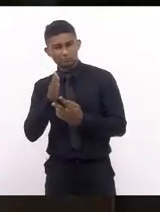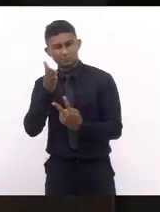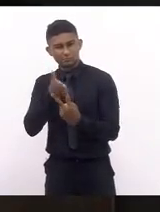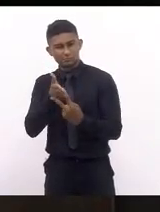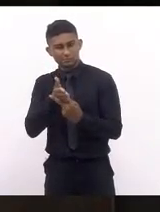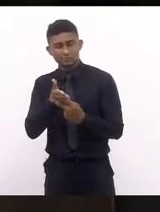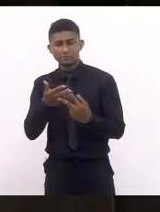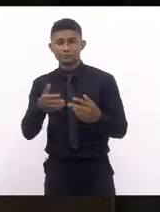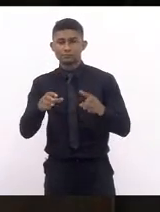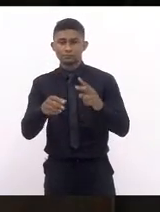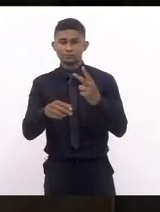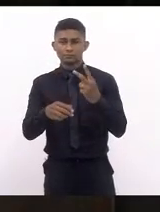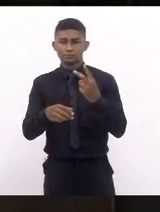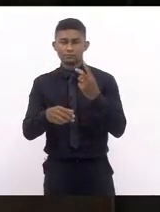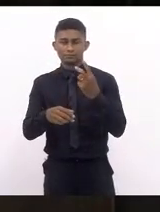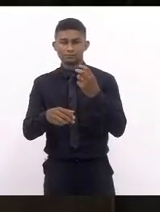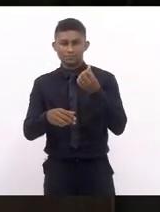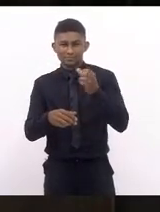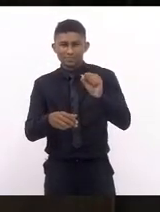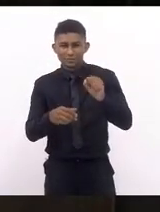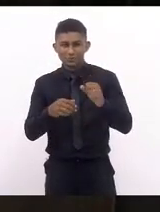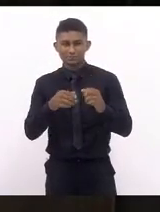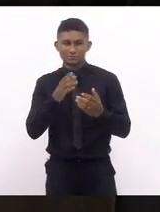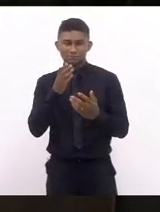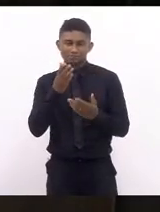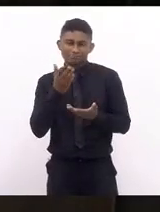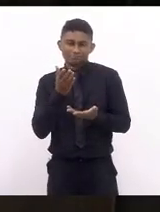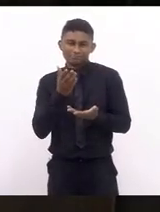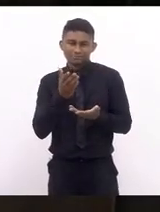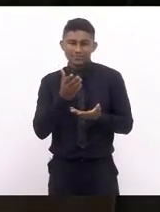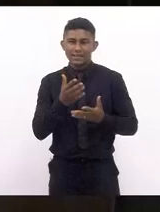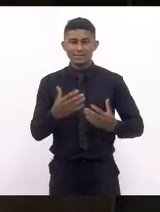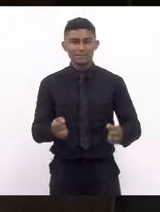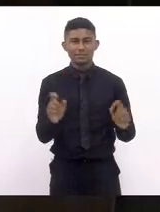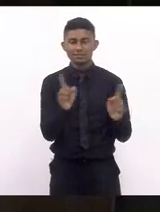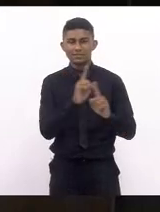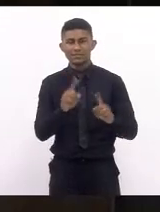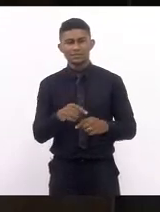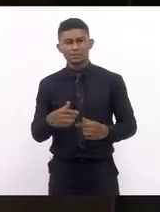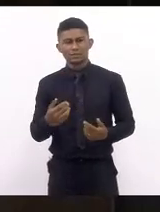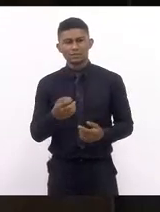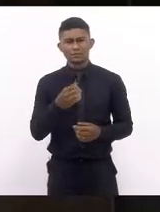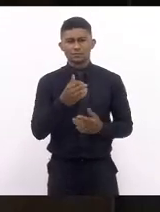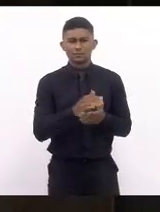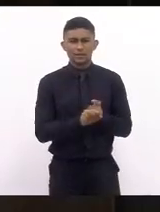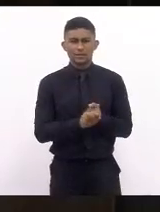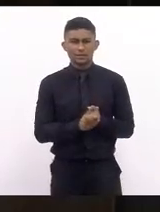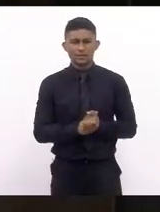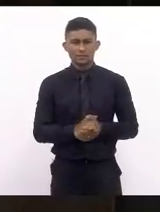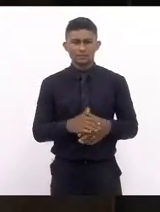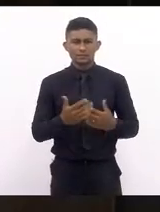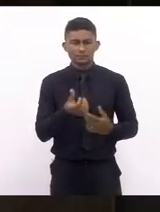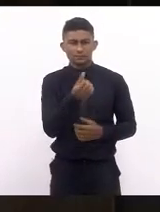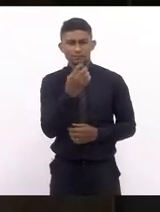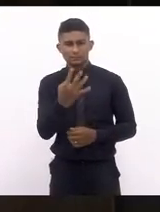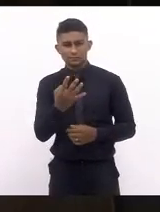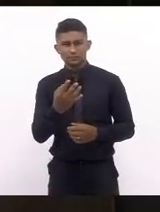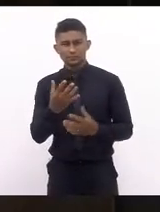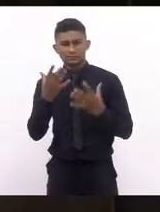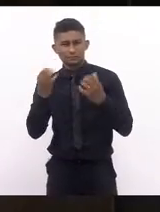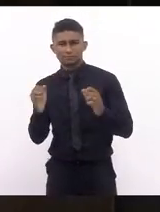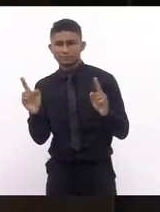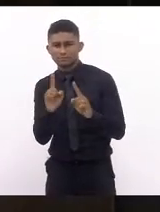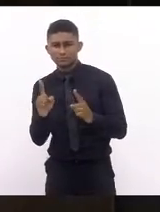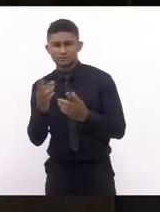58 vetados integralmente a casa também apreciou 125 metros sendo 64 metros totais